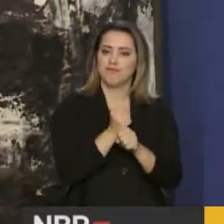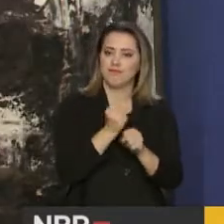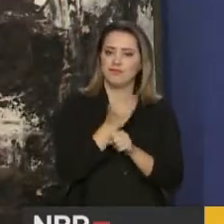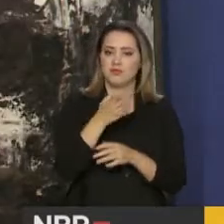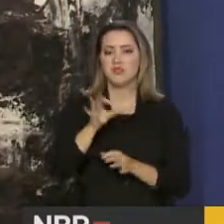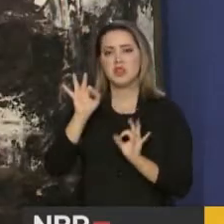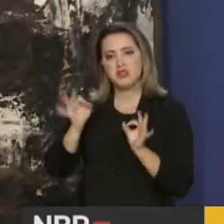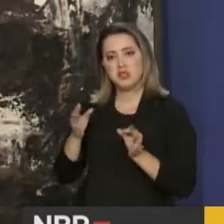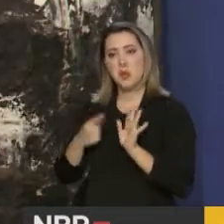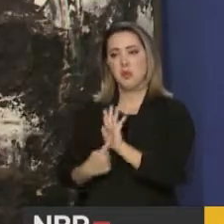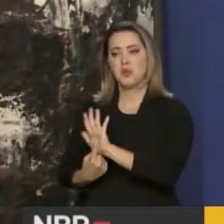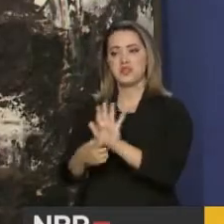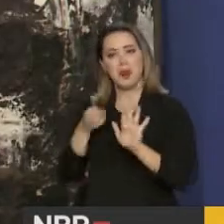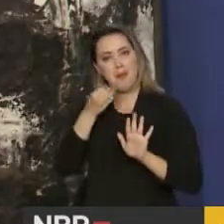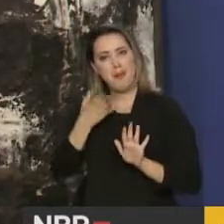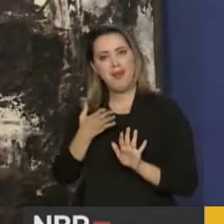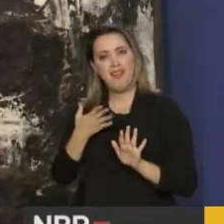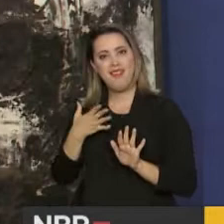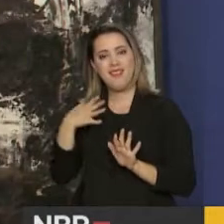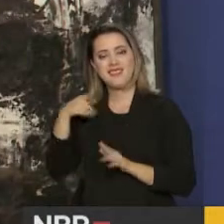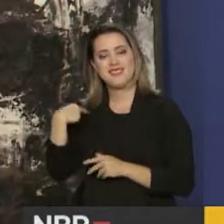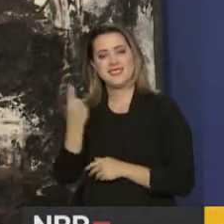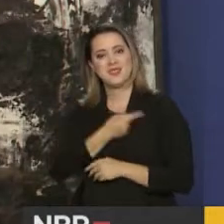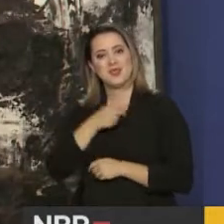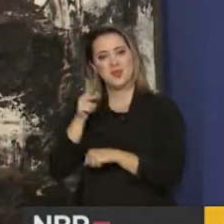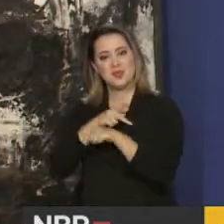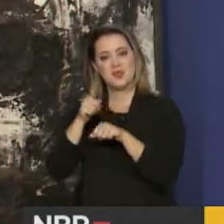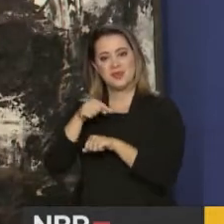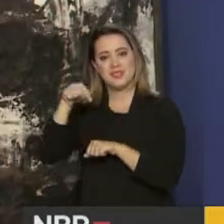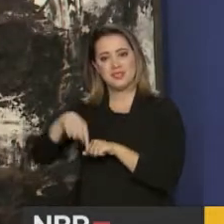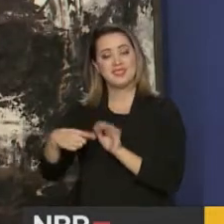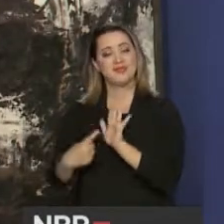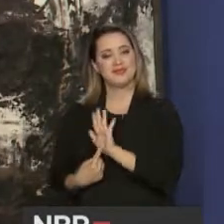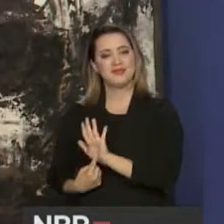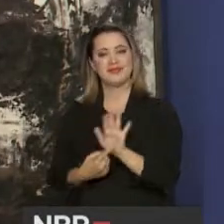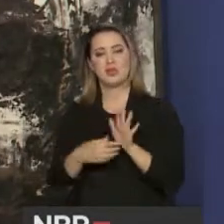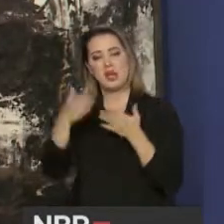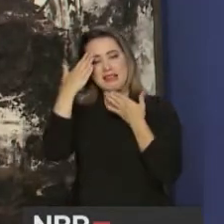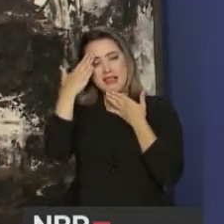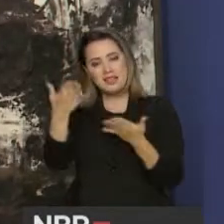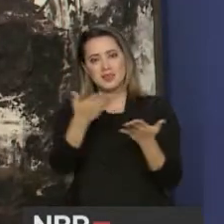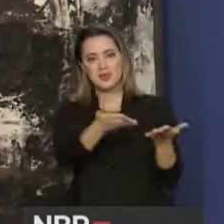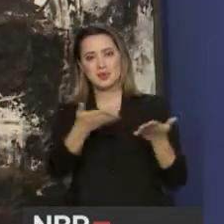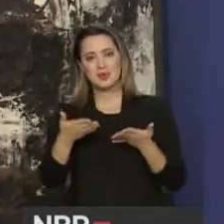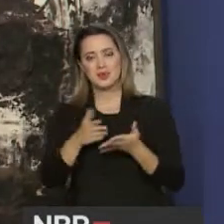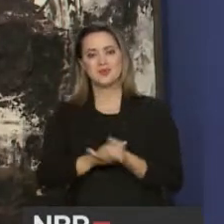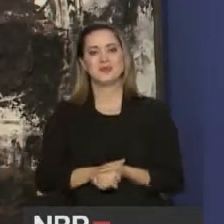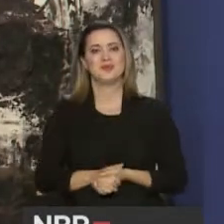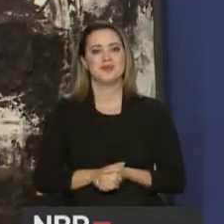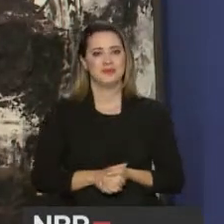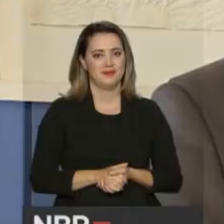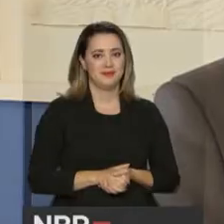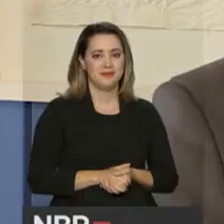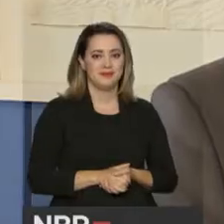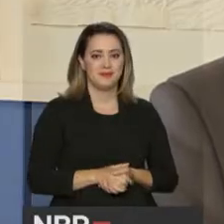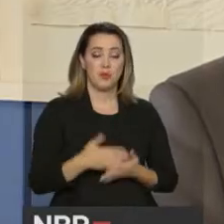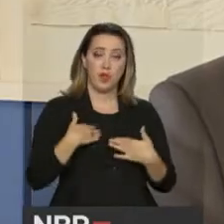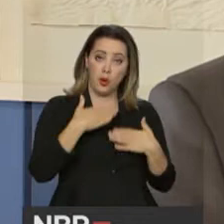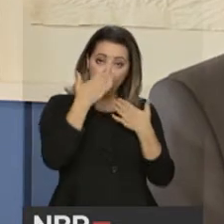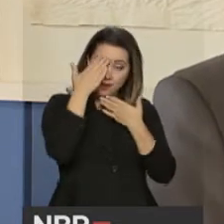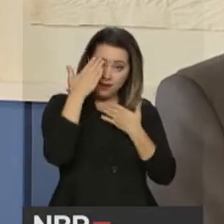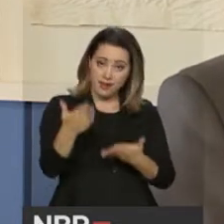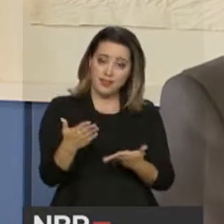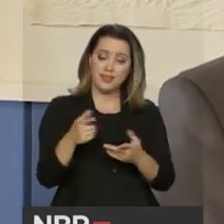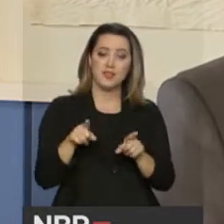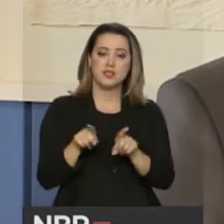certeza conseguiram mostrar muito bem a essência do nosso país aqui no Itamaraty. Eu agradeço muito sua presença aqui no NBR Entrevista. Eu que agradeço